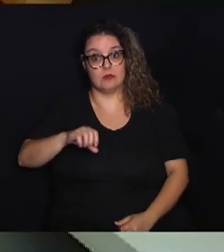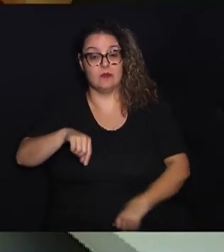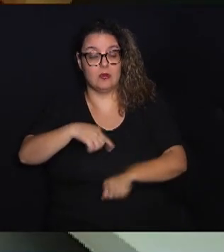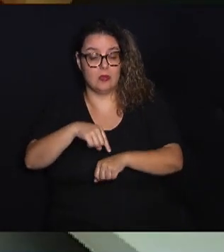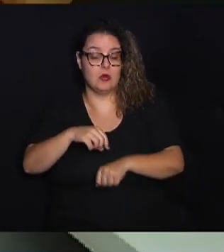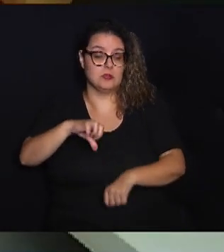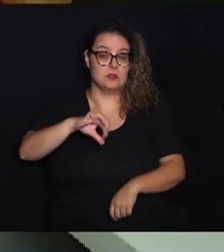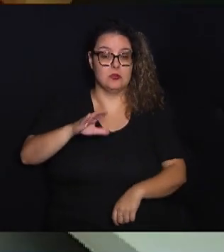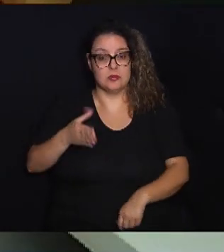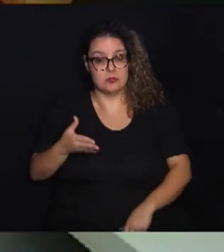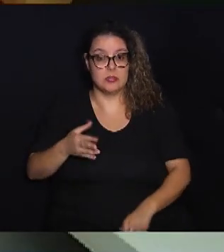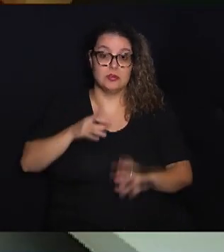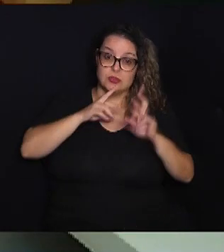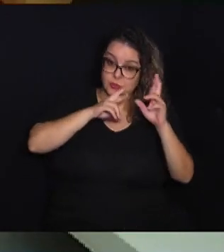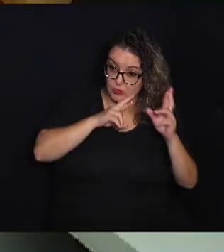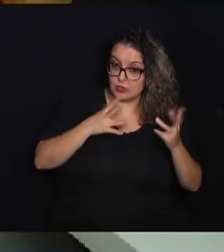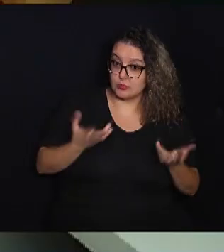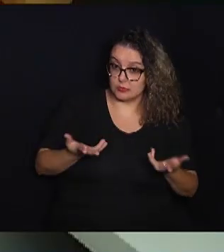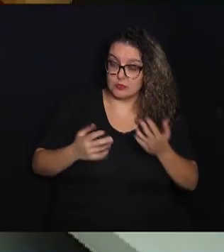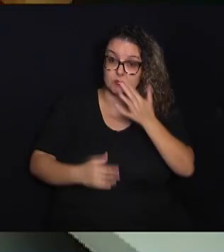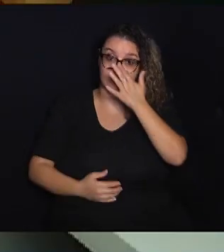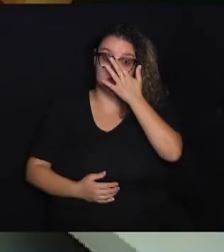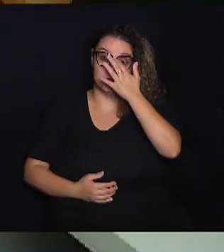de sono. É,